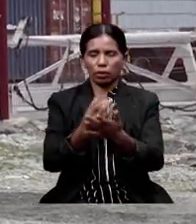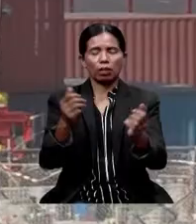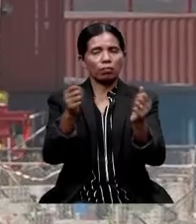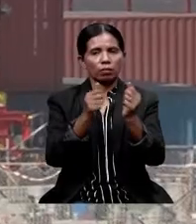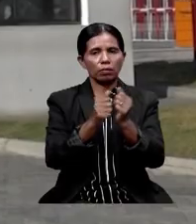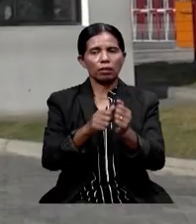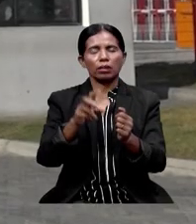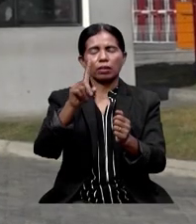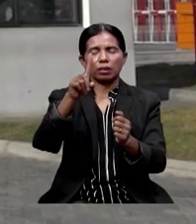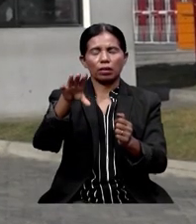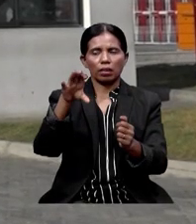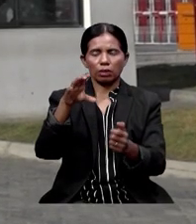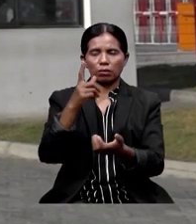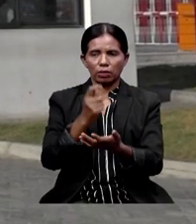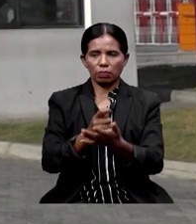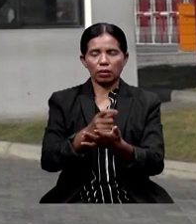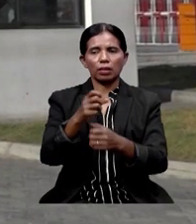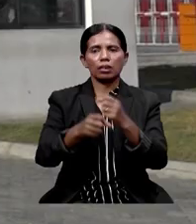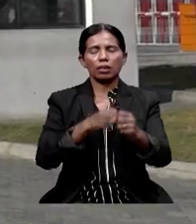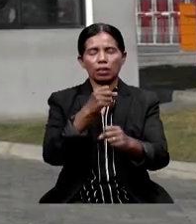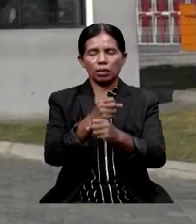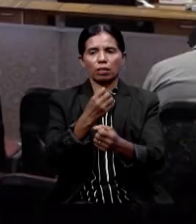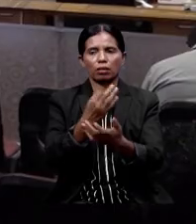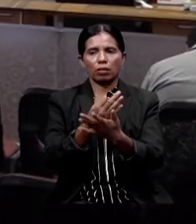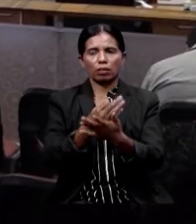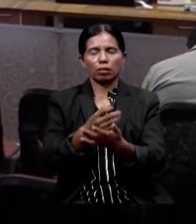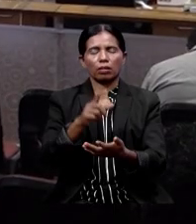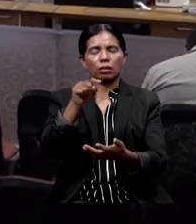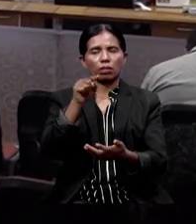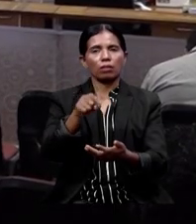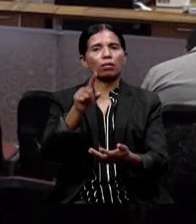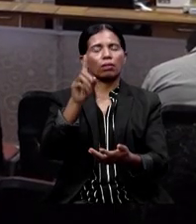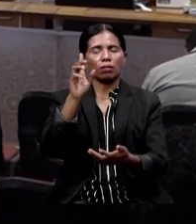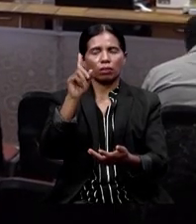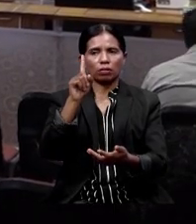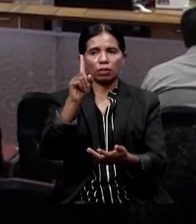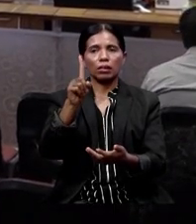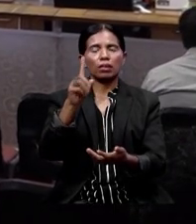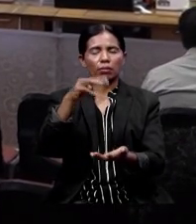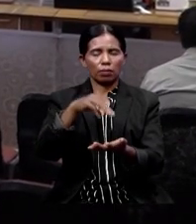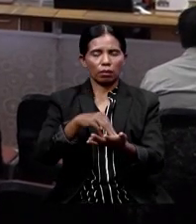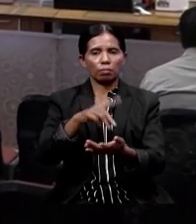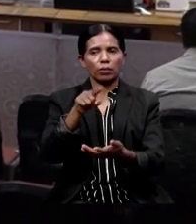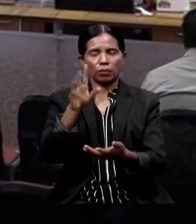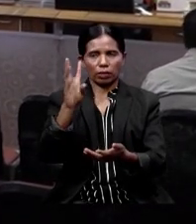rihun atus ida no tinang ida bele kontribui reseita to tokon ida pontunen. Adrian Verdial, Zemin Santos, ZMN.